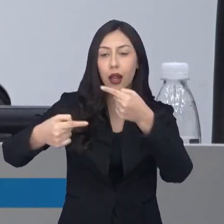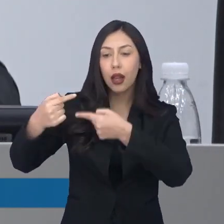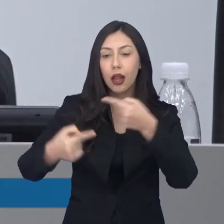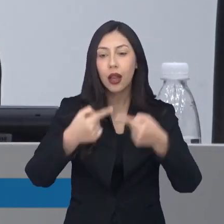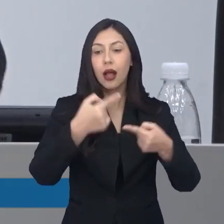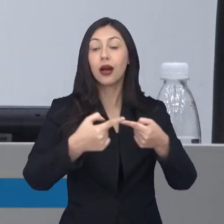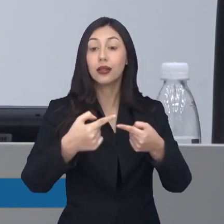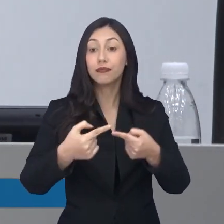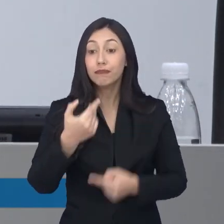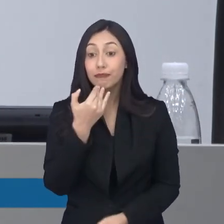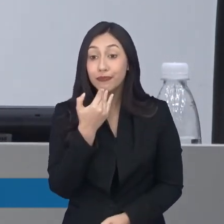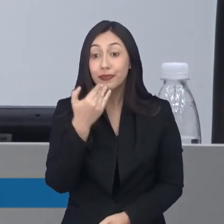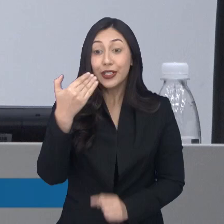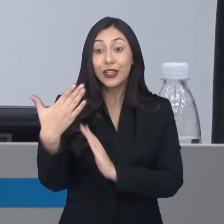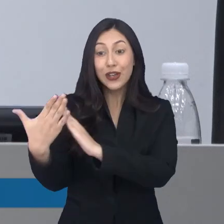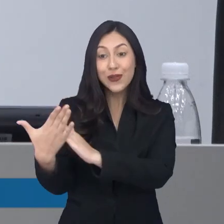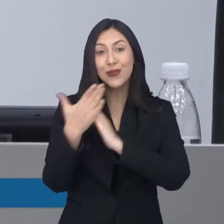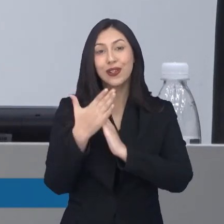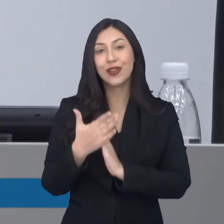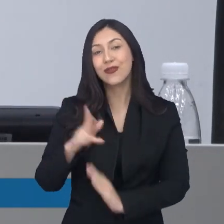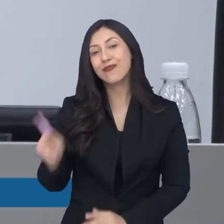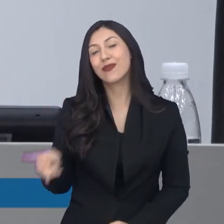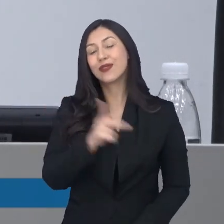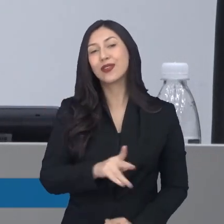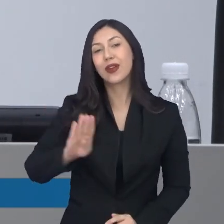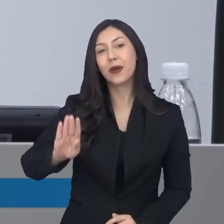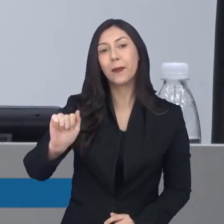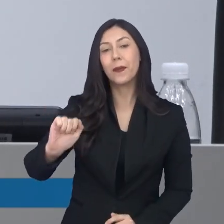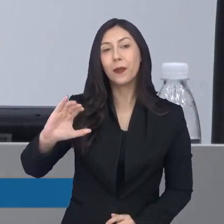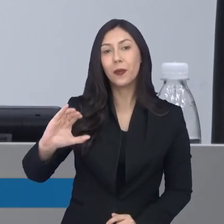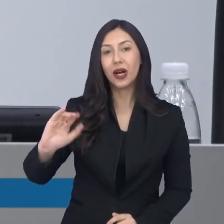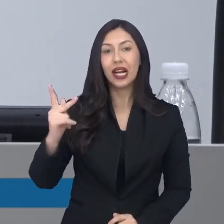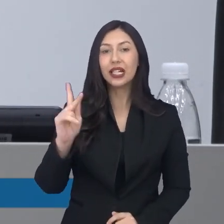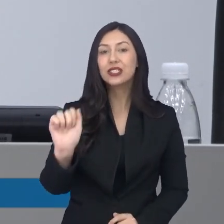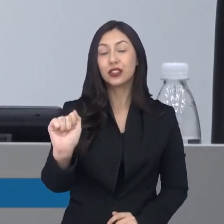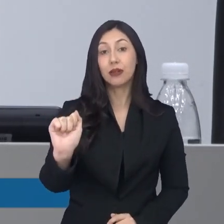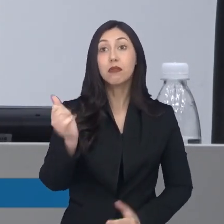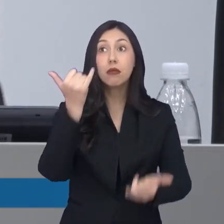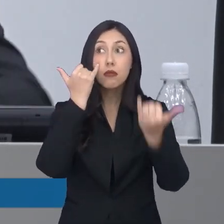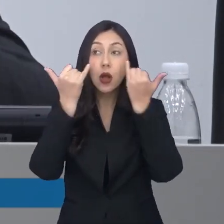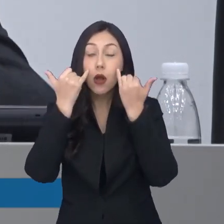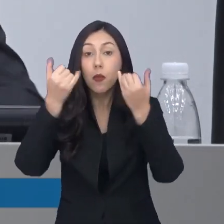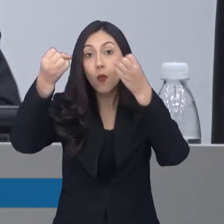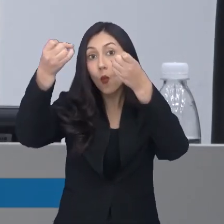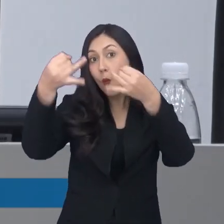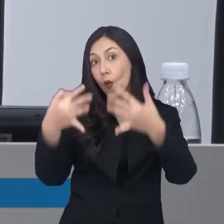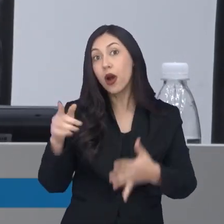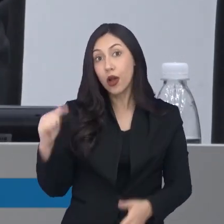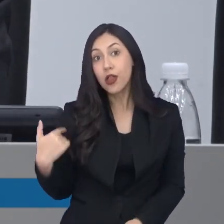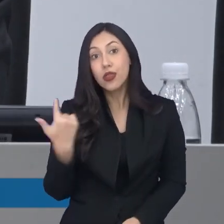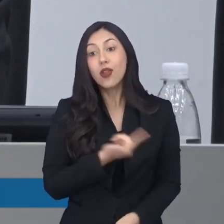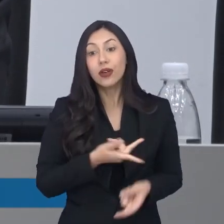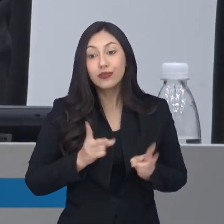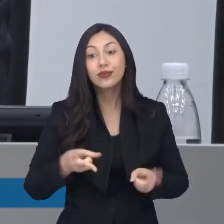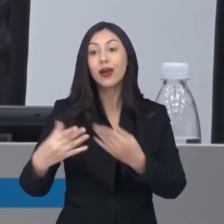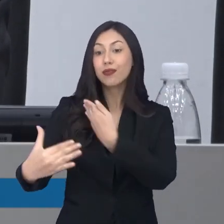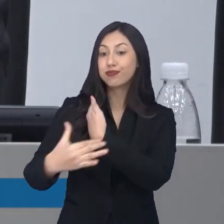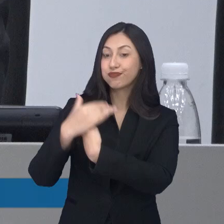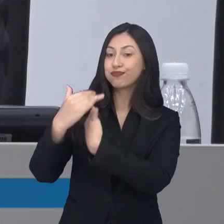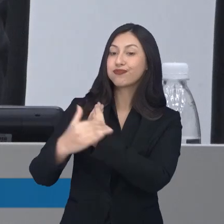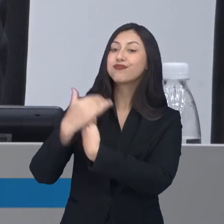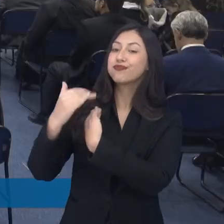ele recorria ao professor Bacha para nos dar informações e muita coisa nós fizemos aqui com a sua